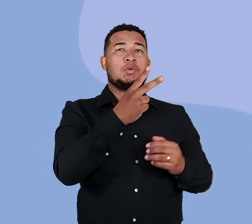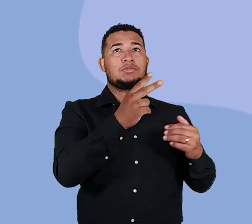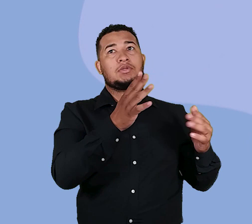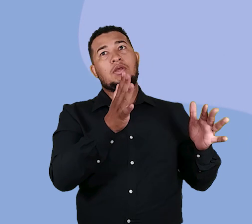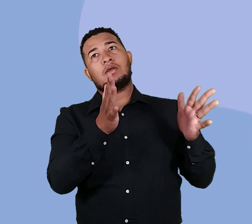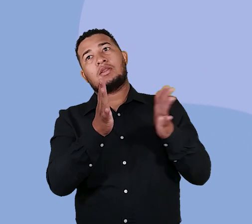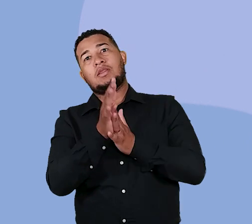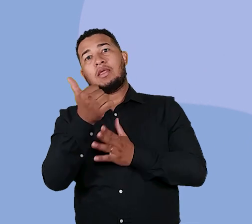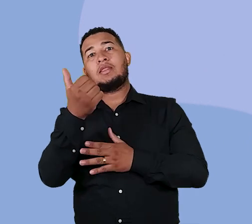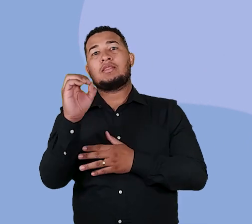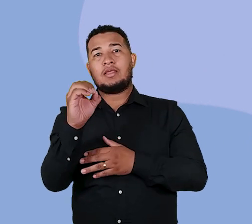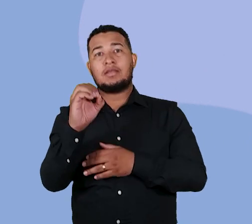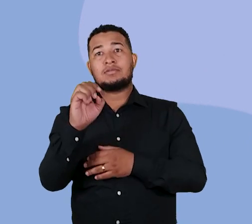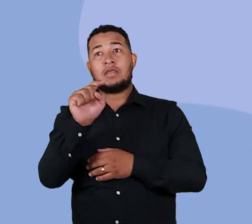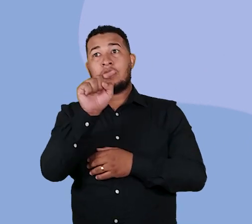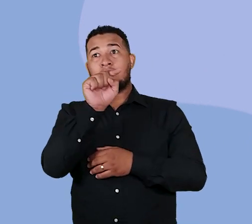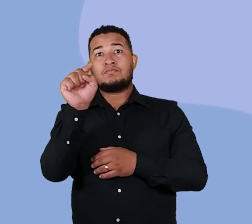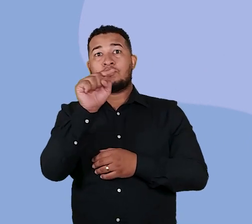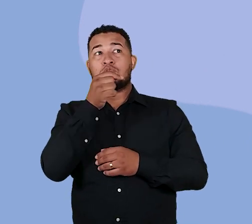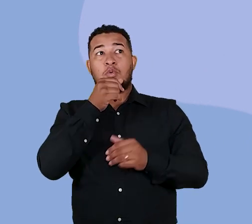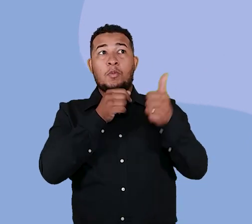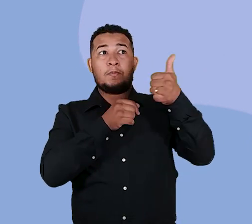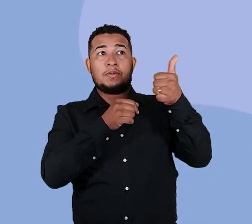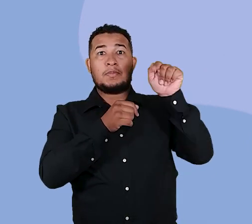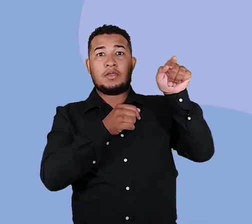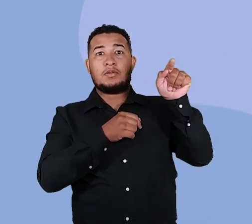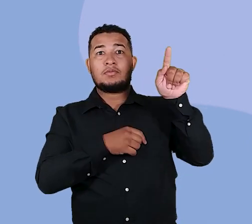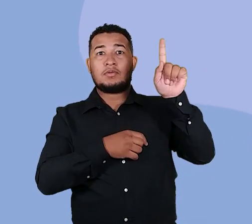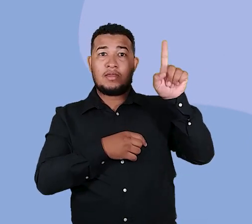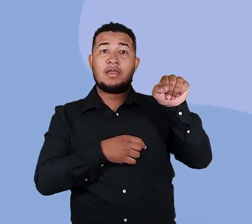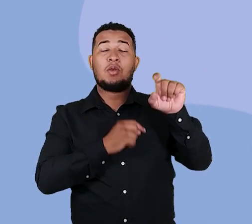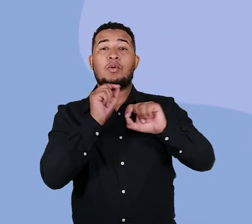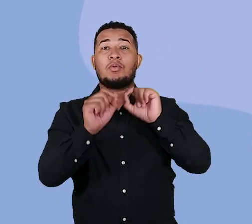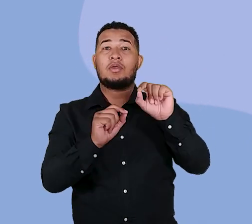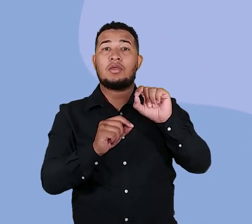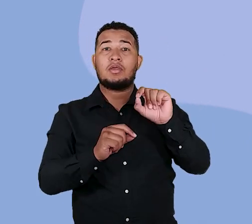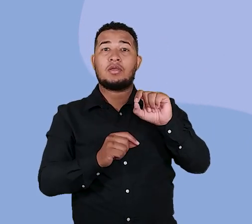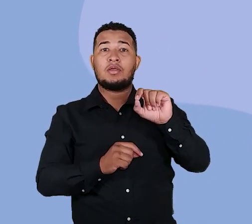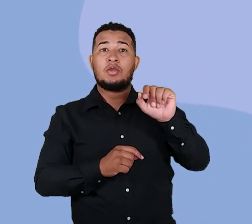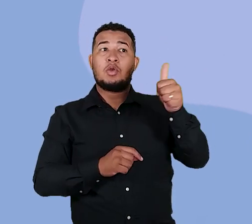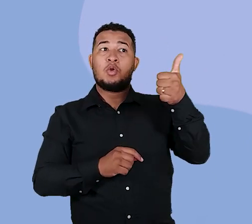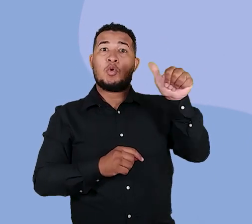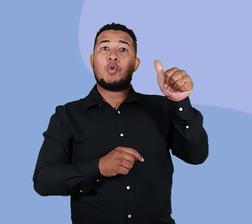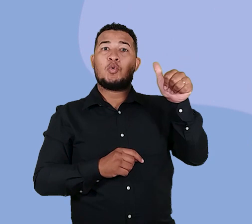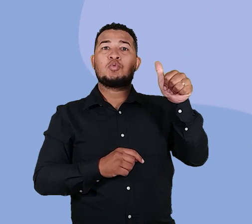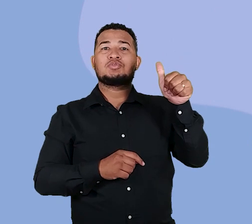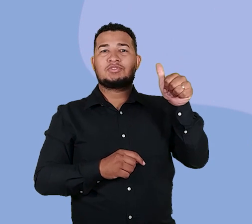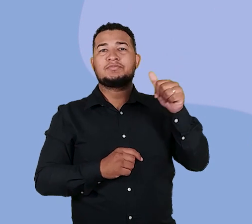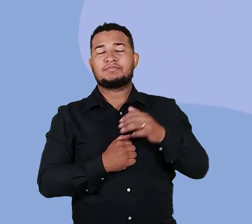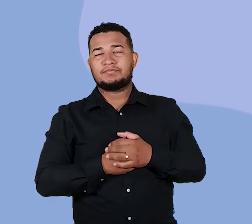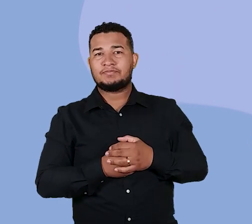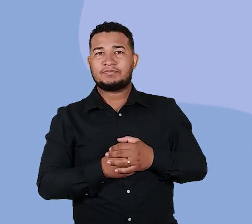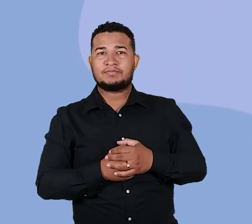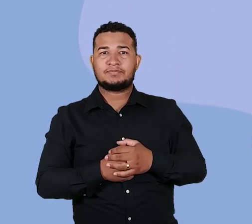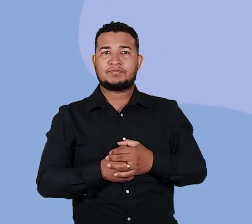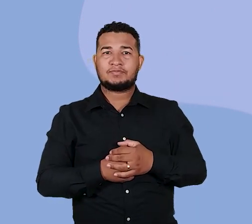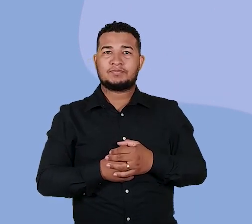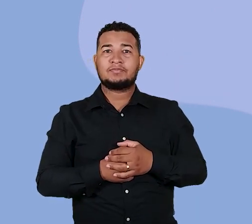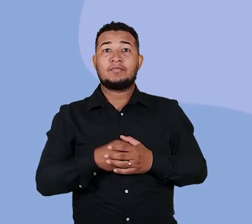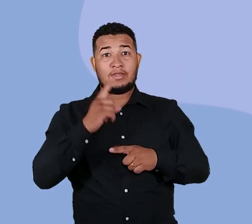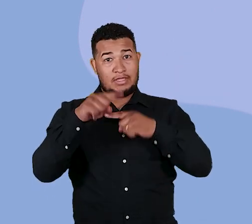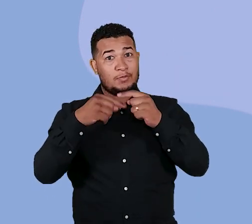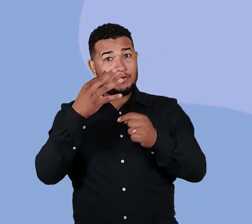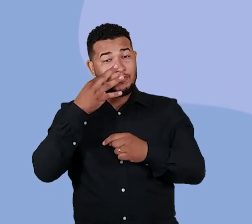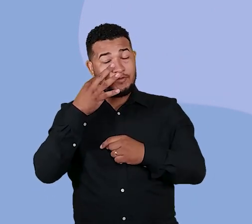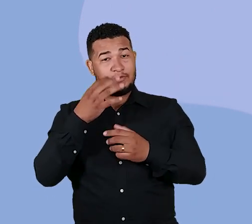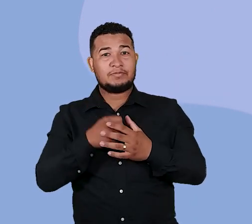10, o dígito do seu CPF, o primeiro ali, ele vai ser 11 menos o resto aí que você anotou. Depois